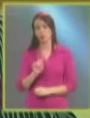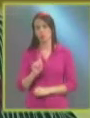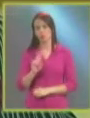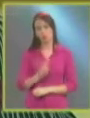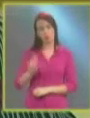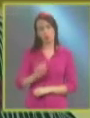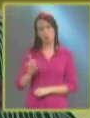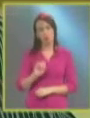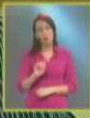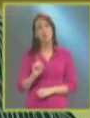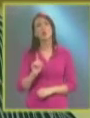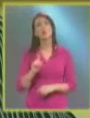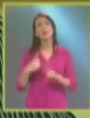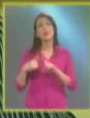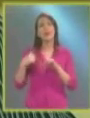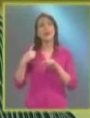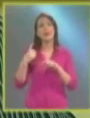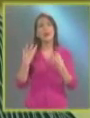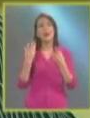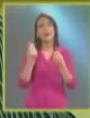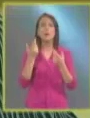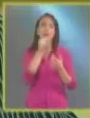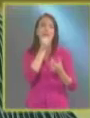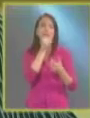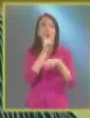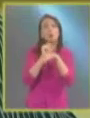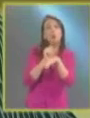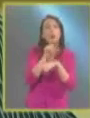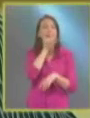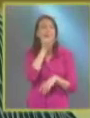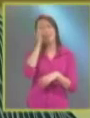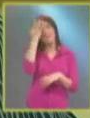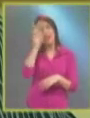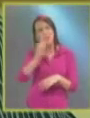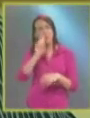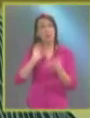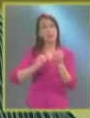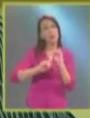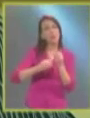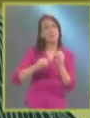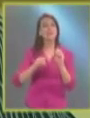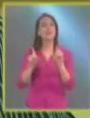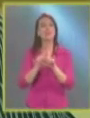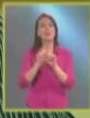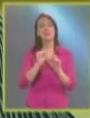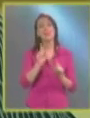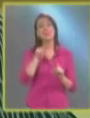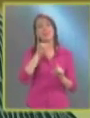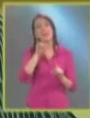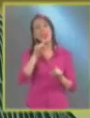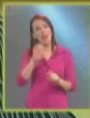acho que um pouco por falta de tempo, porque Twitter é muito simples de usar, o MSN também é muito simples. O Skype eu uso com a frequência